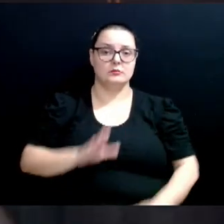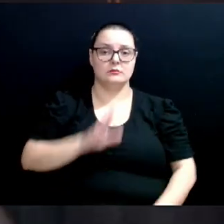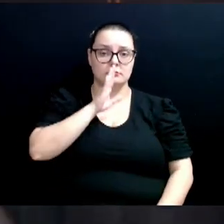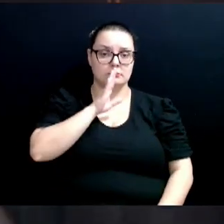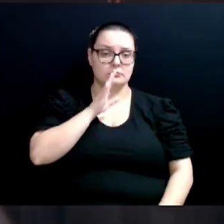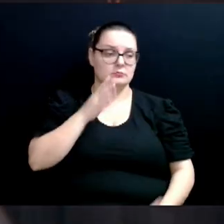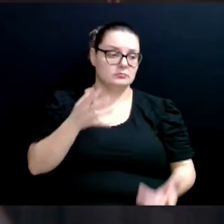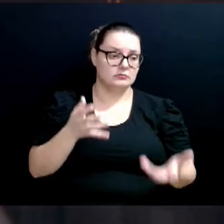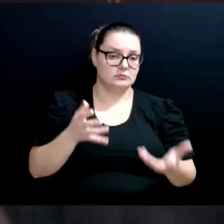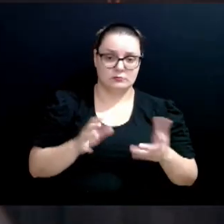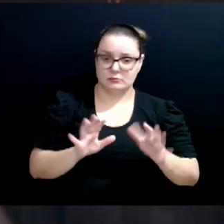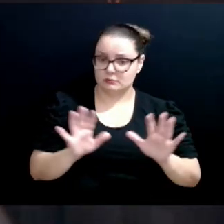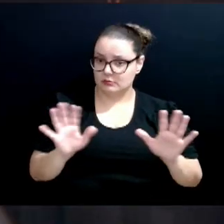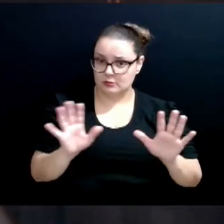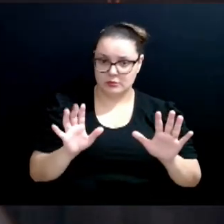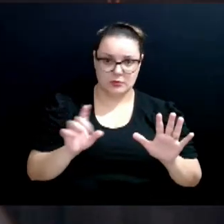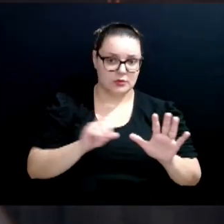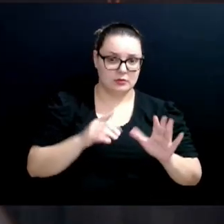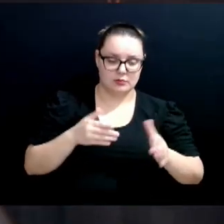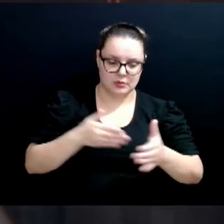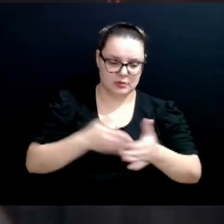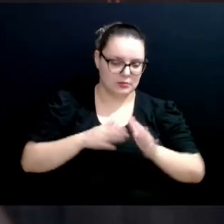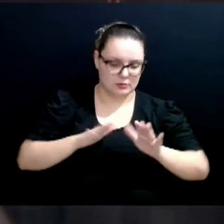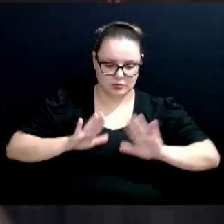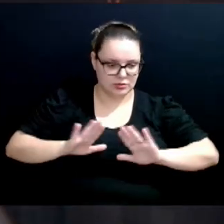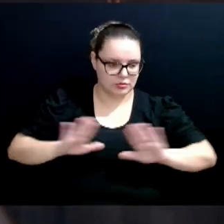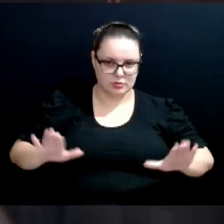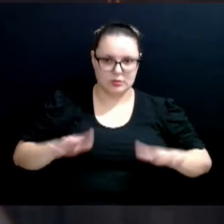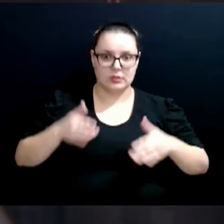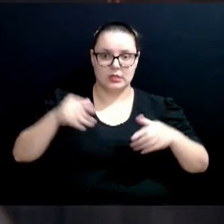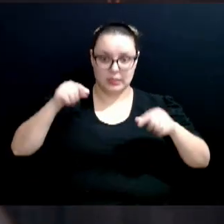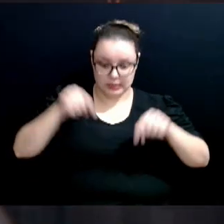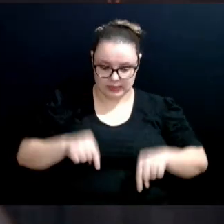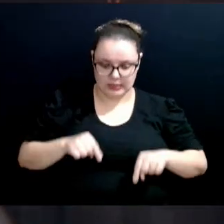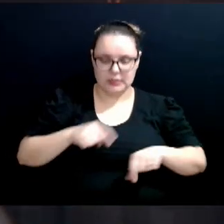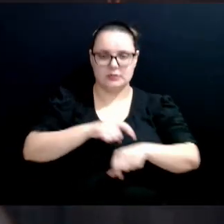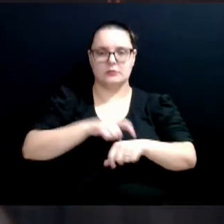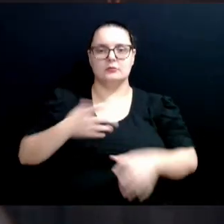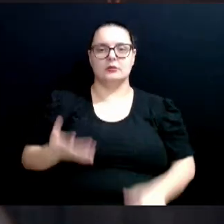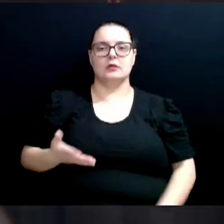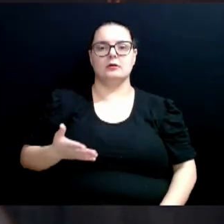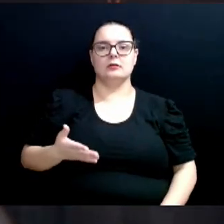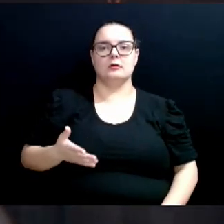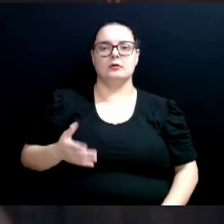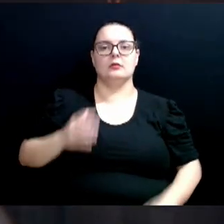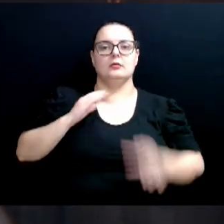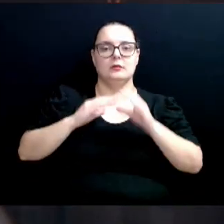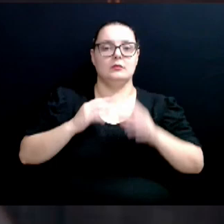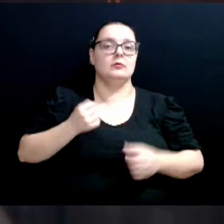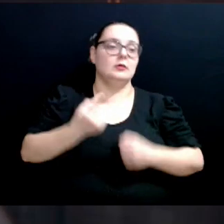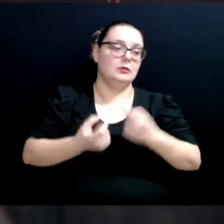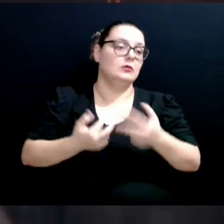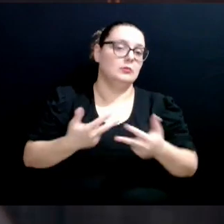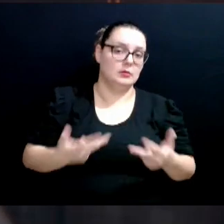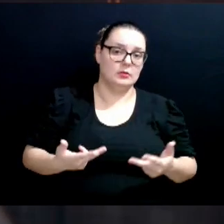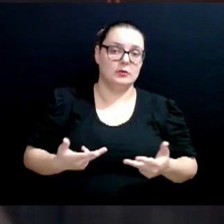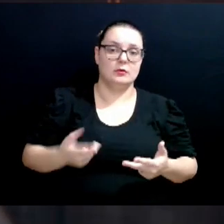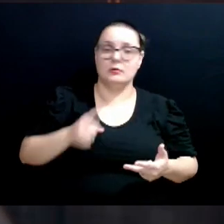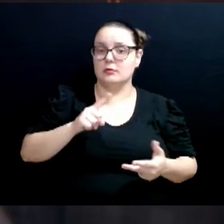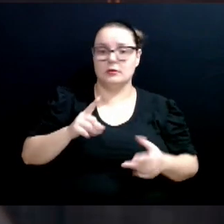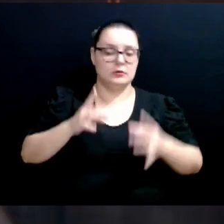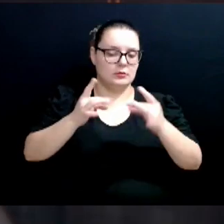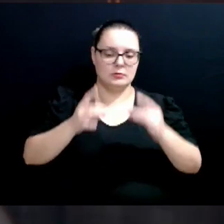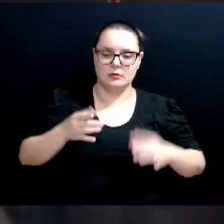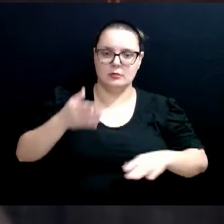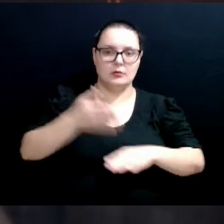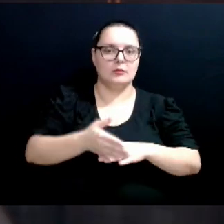não vou avançar, né, aqui nesse Uhum, sentido", né. Então uhum. nesse sentido, isso S comunica algo, Aham. né, "Não vou entrar nesse lugar que você tá, a